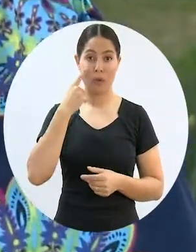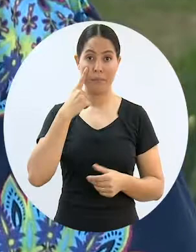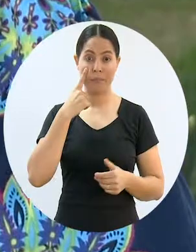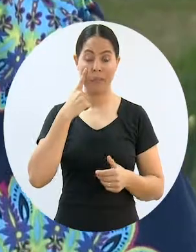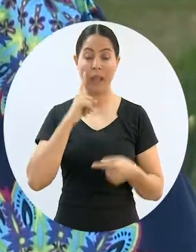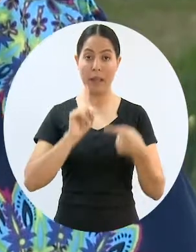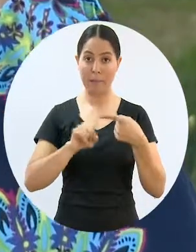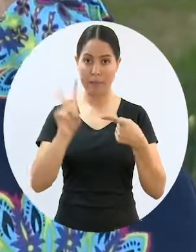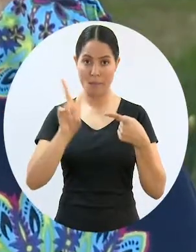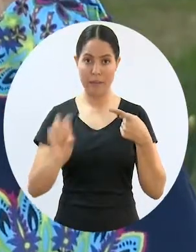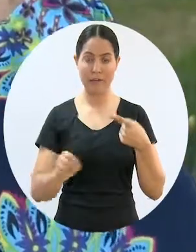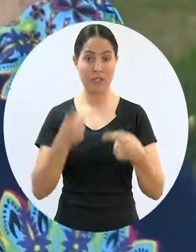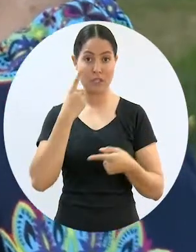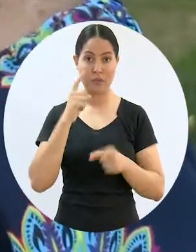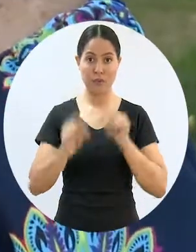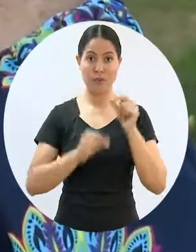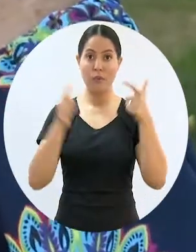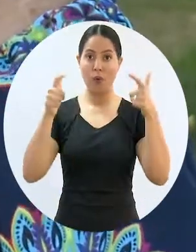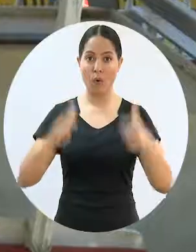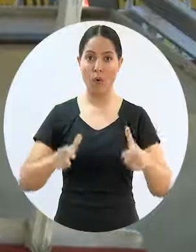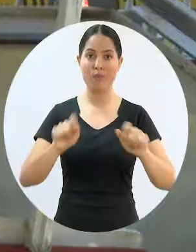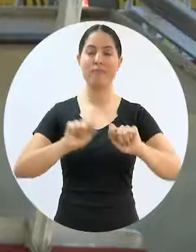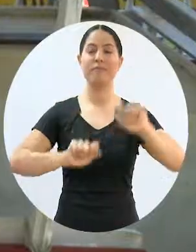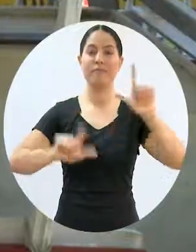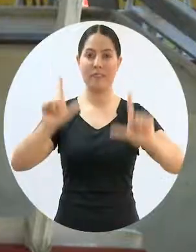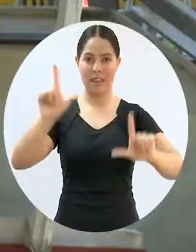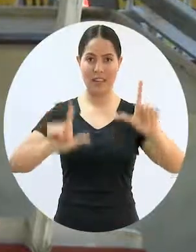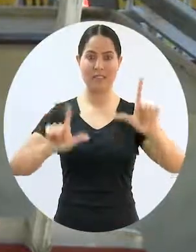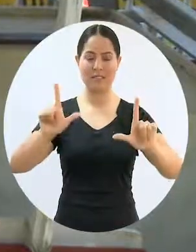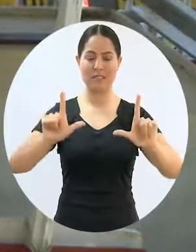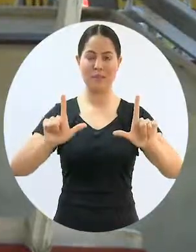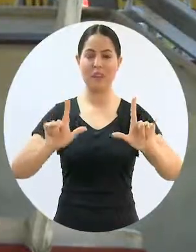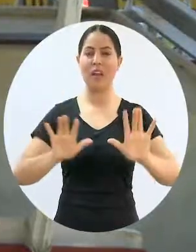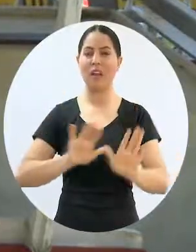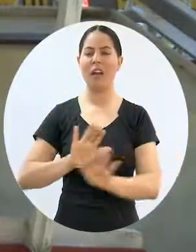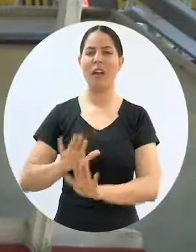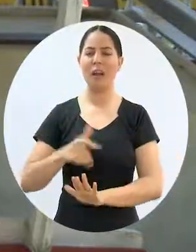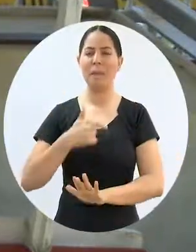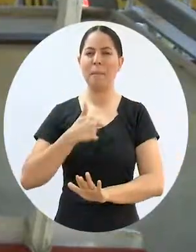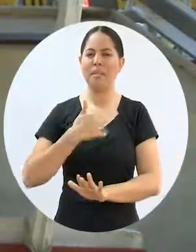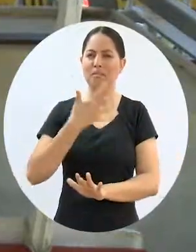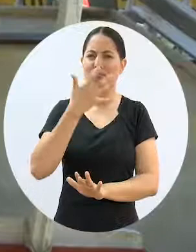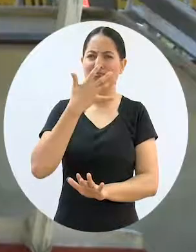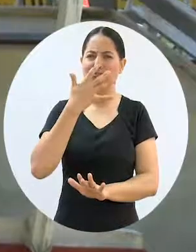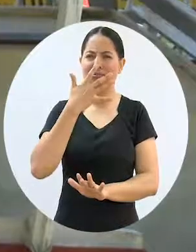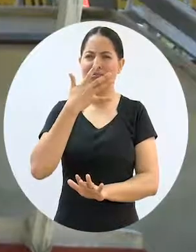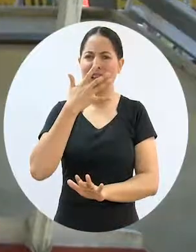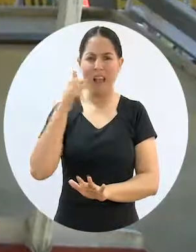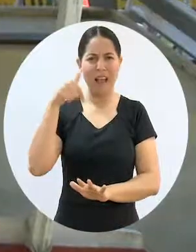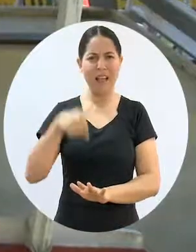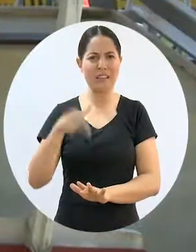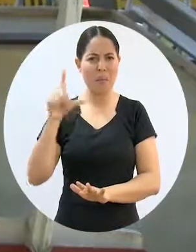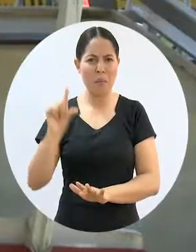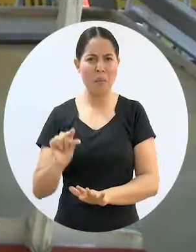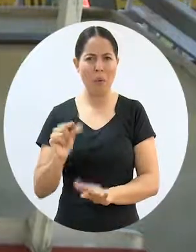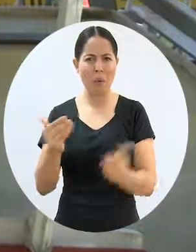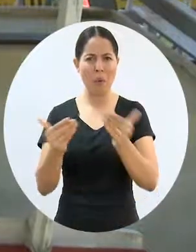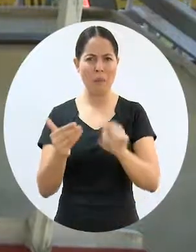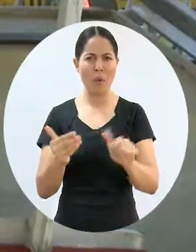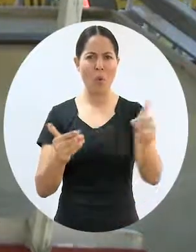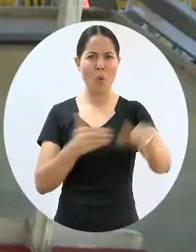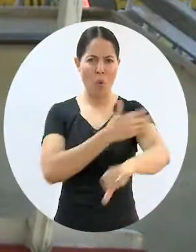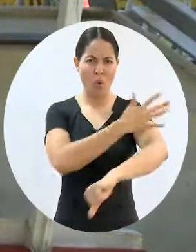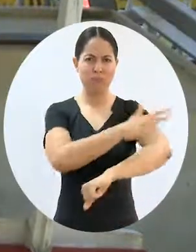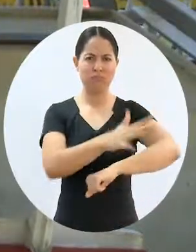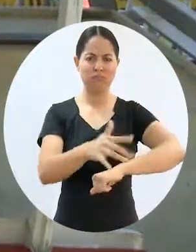televisão, porque demorou muito a chegar aqui. Estou vendo a quantidade de óleo menos do que as outras praias atingidas. Né? A praia da gente, a praia de